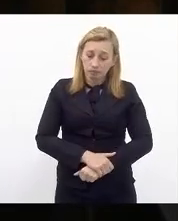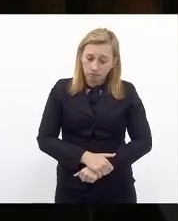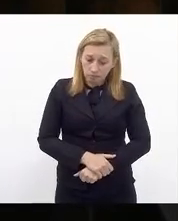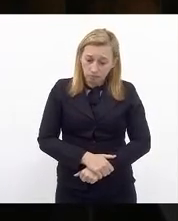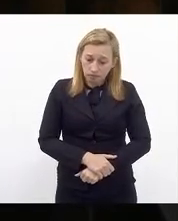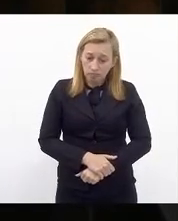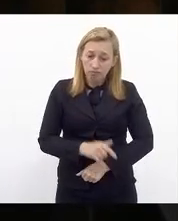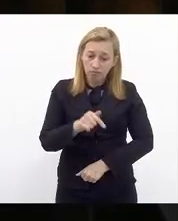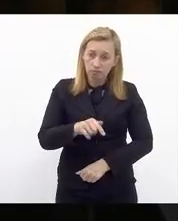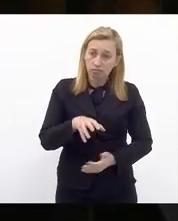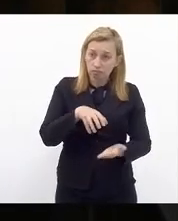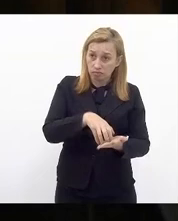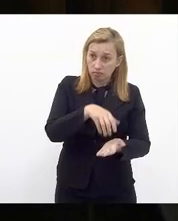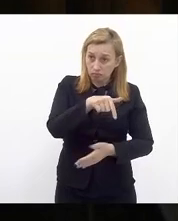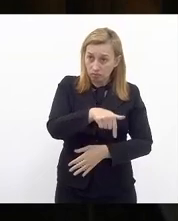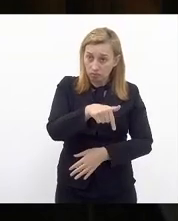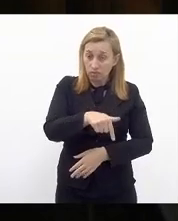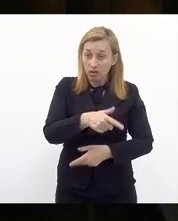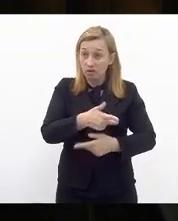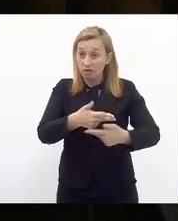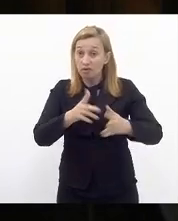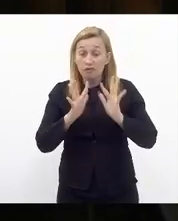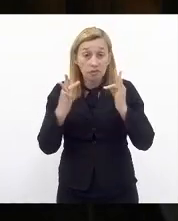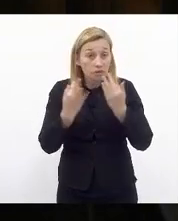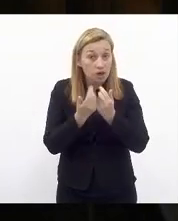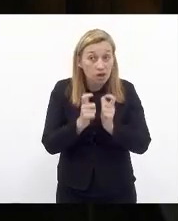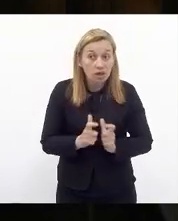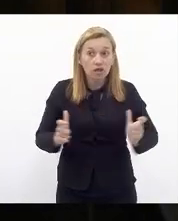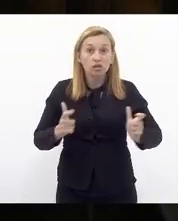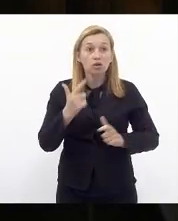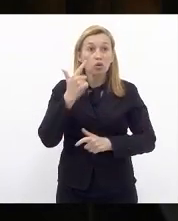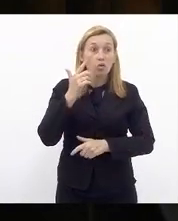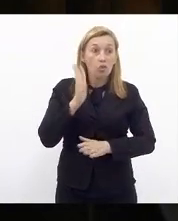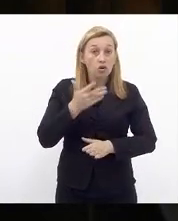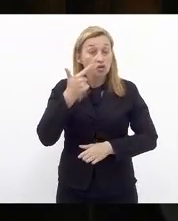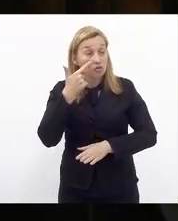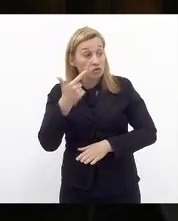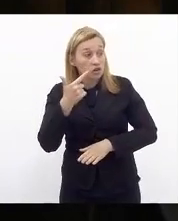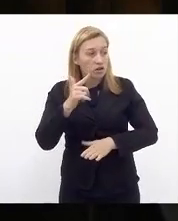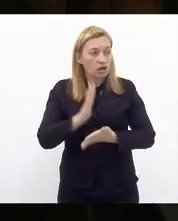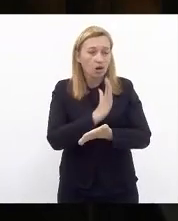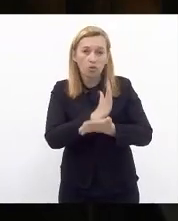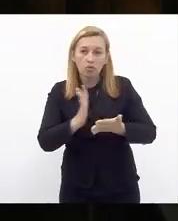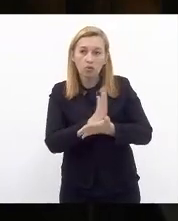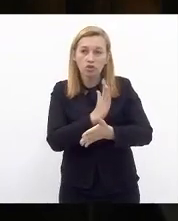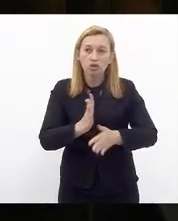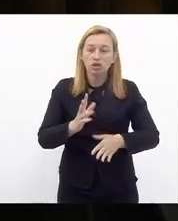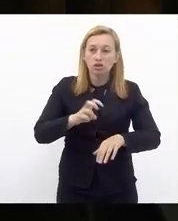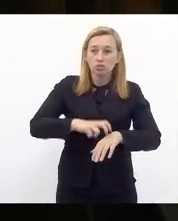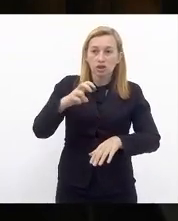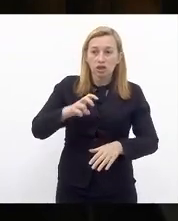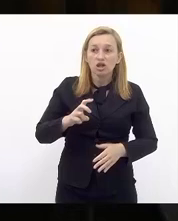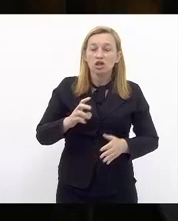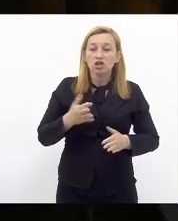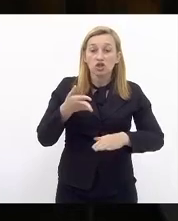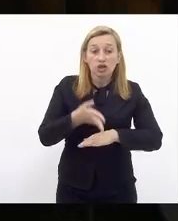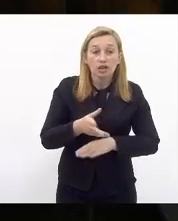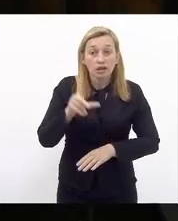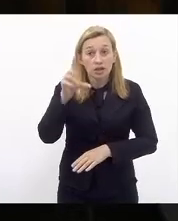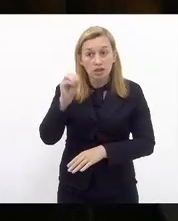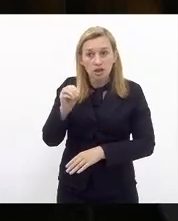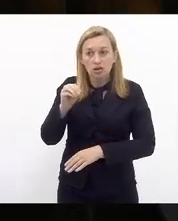e aqui no centro famílias inteiras deputada Marta Você ainda vê algumas pela manhã que eu cheguei cedo família